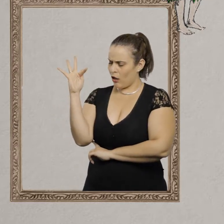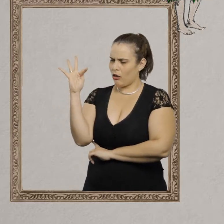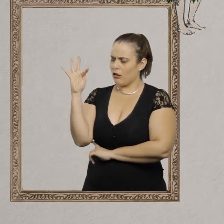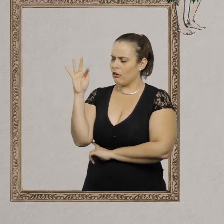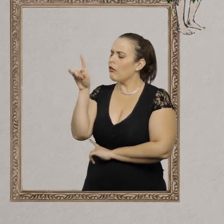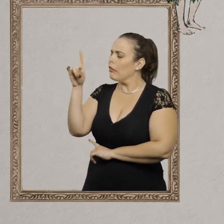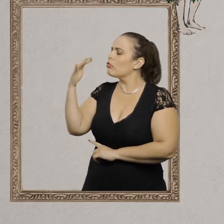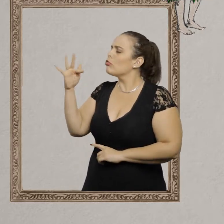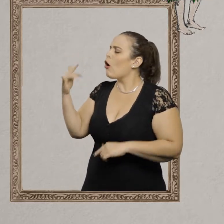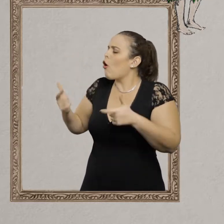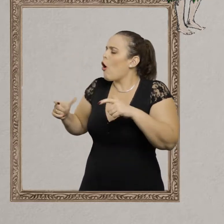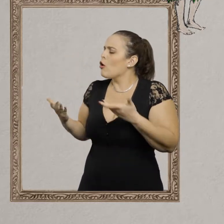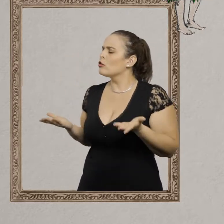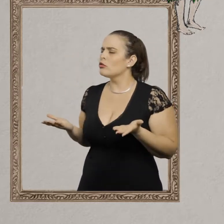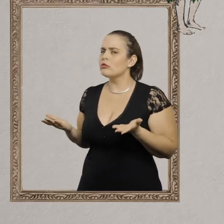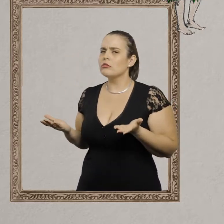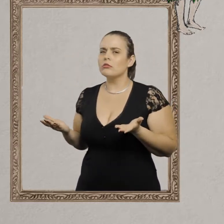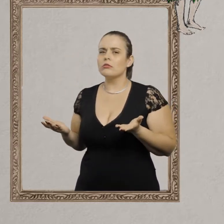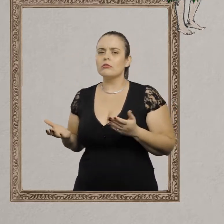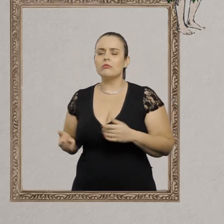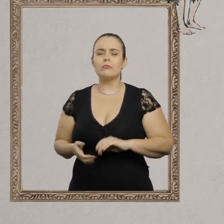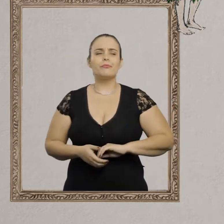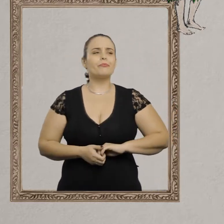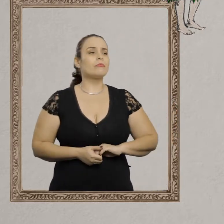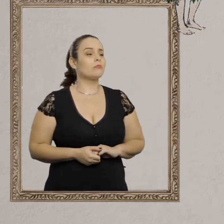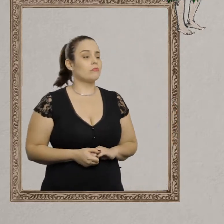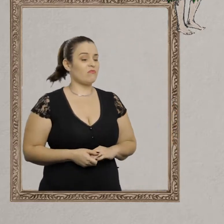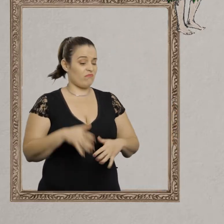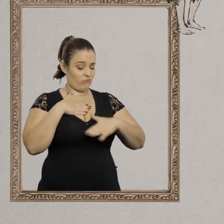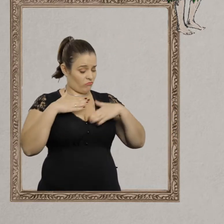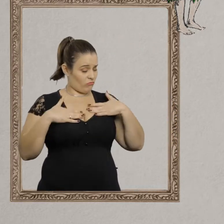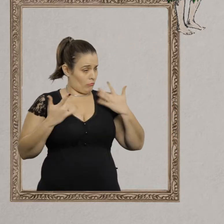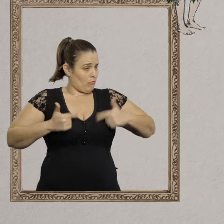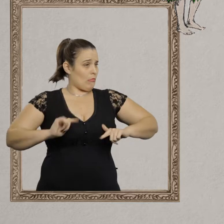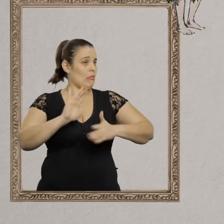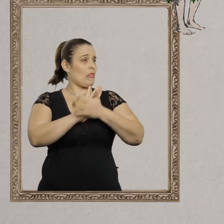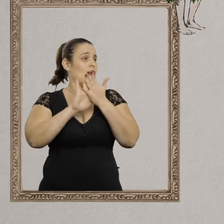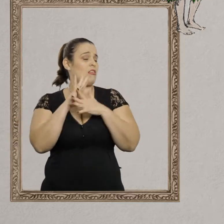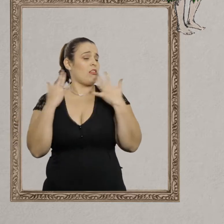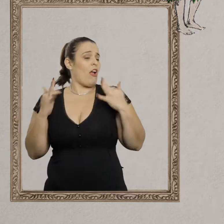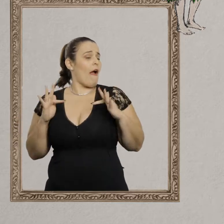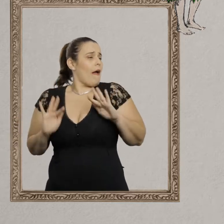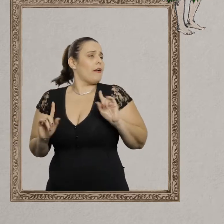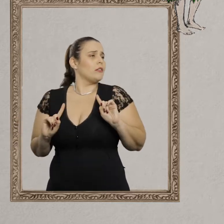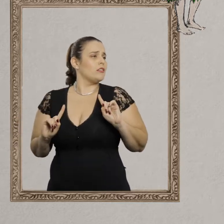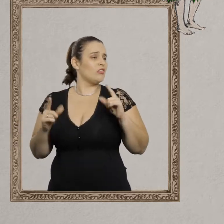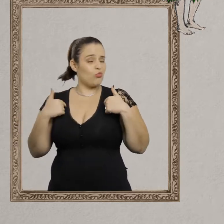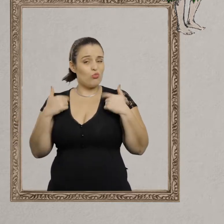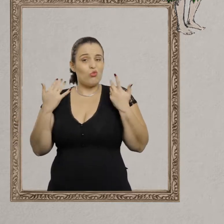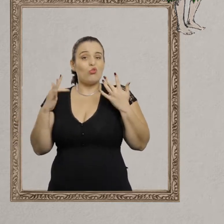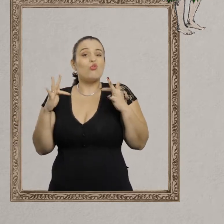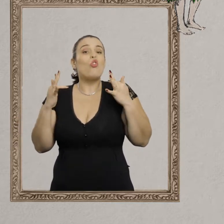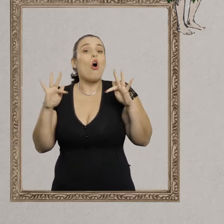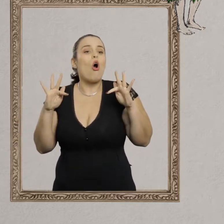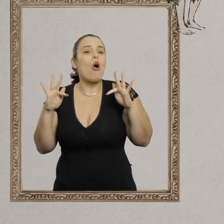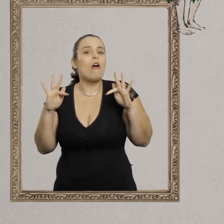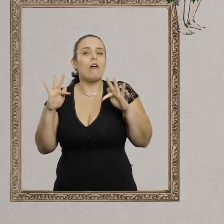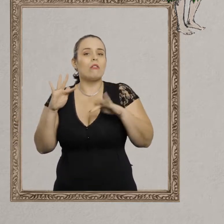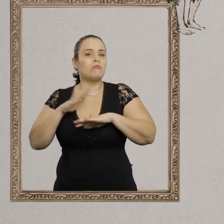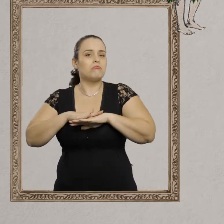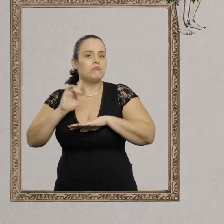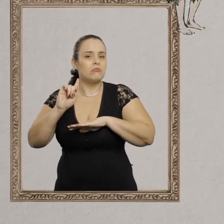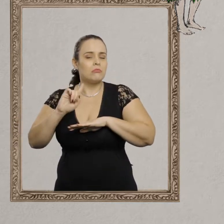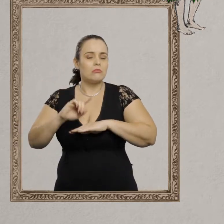perguntou: "Onde dói, Peter?" Peter respondeu: "Em nenhum lugar. Não é esse tipo de dor que estou